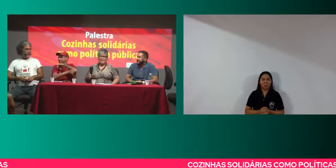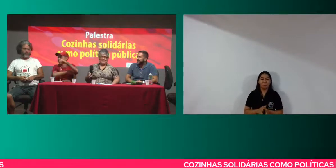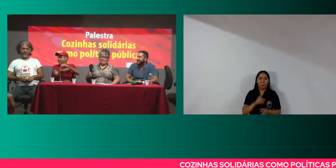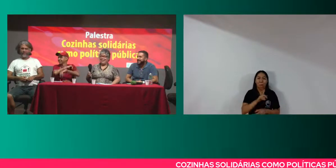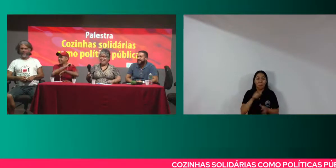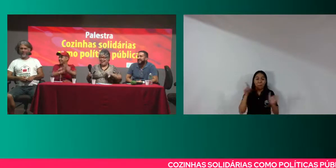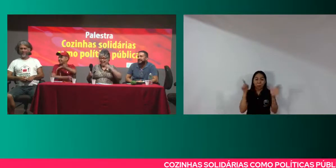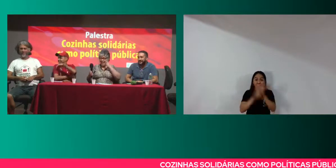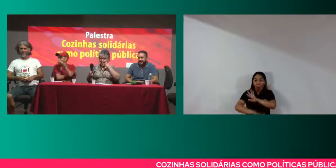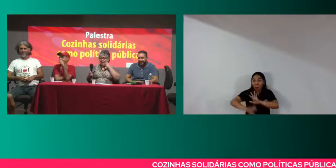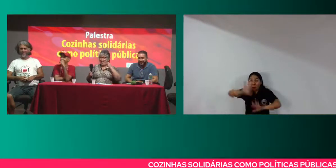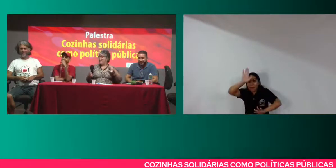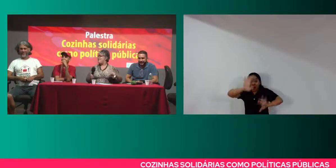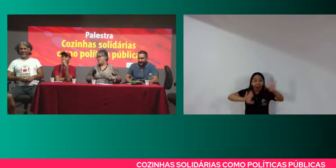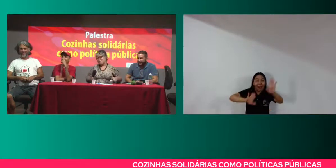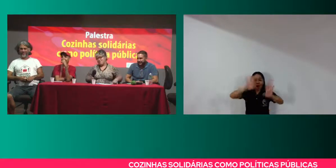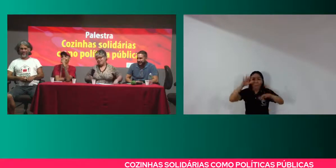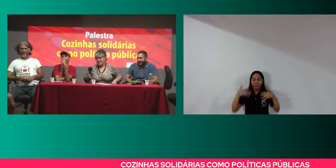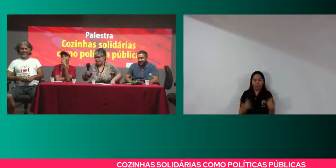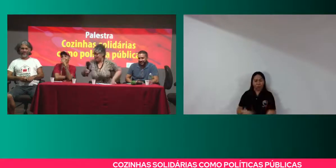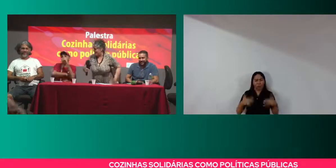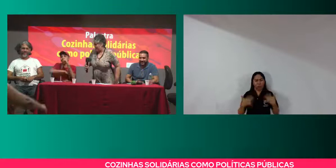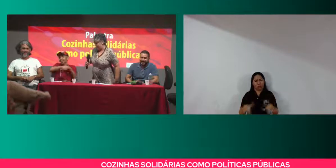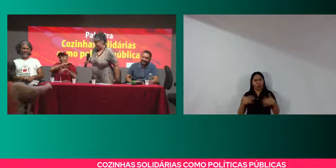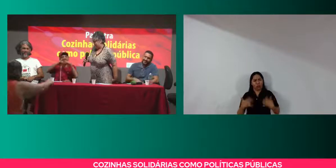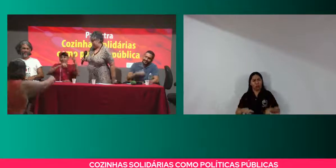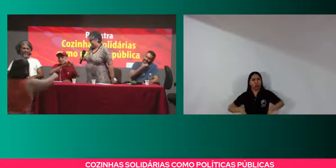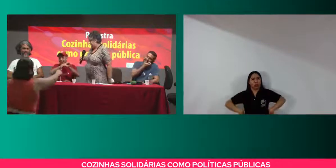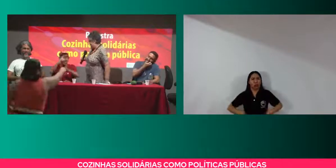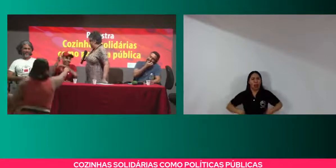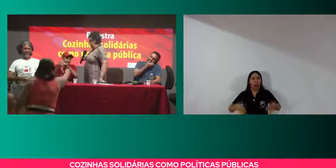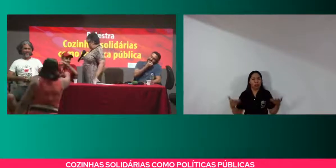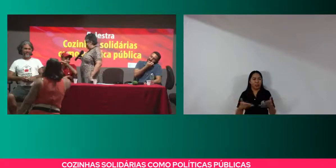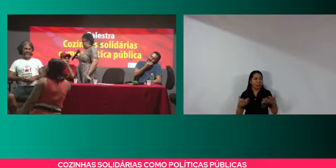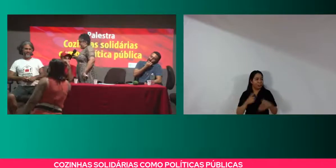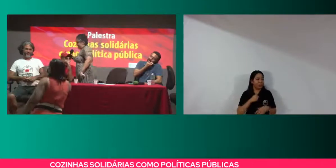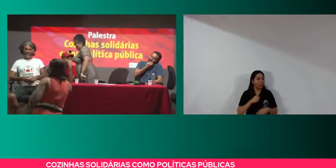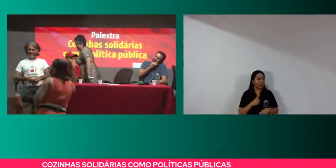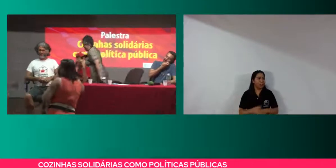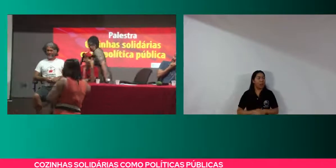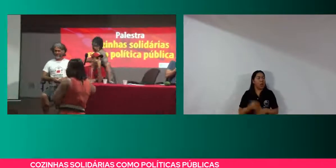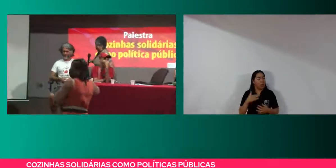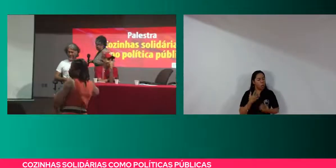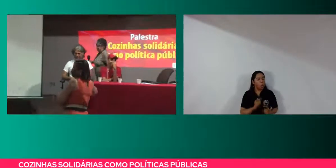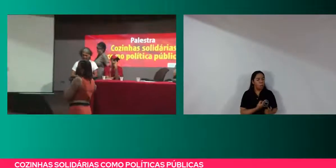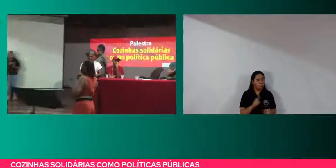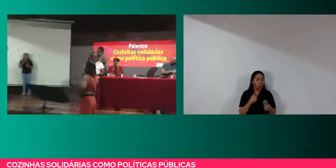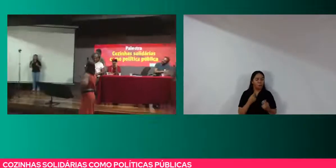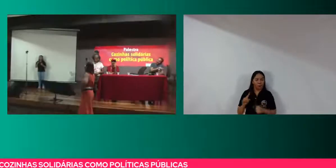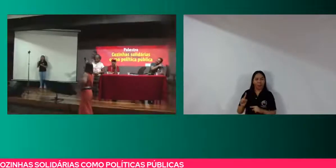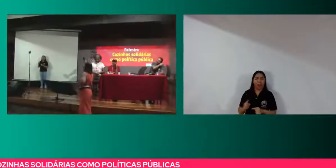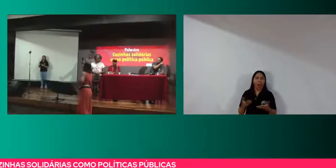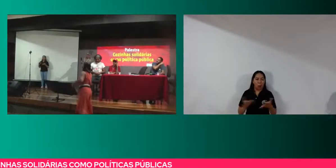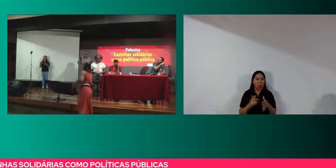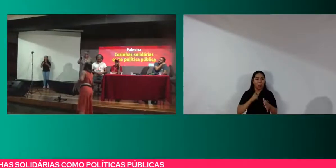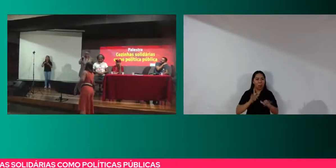Eita eu provoque eu eu provoquei né